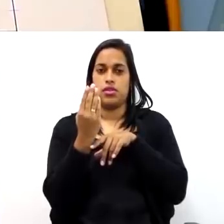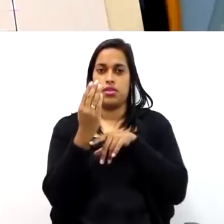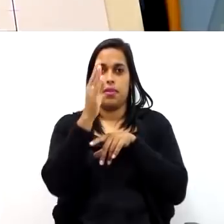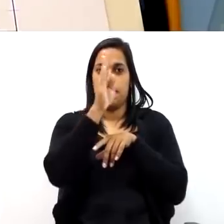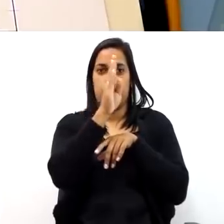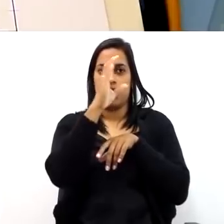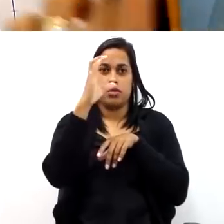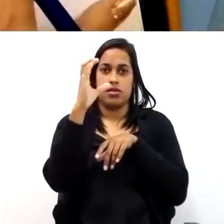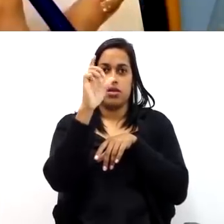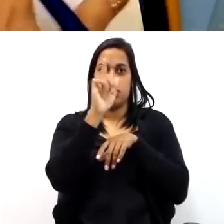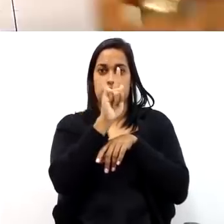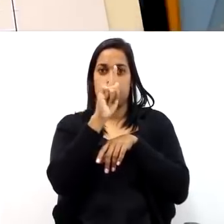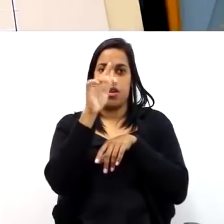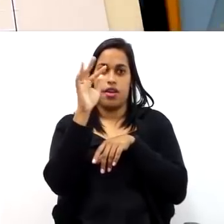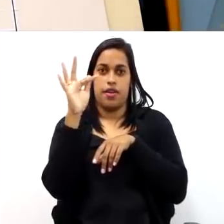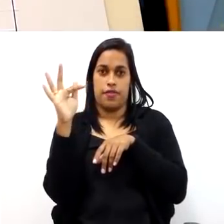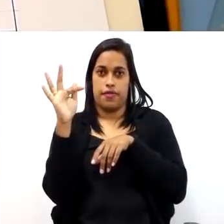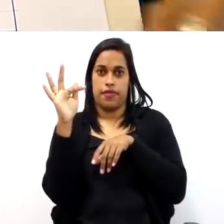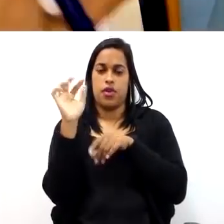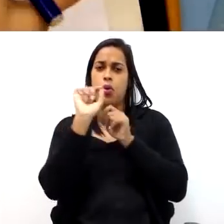Ele está vendo essa face,